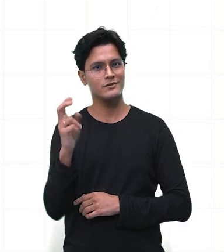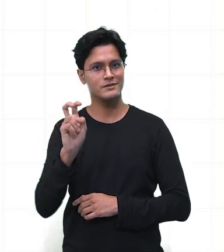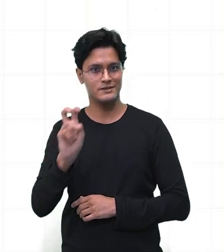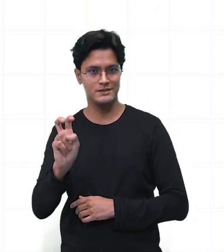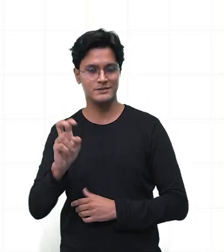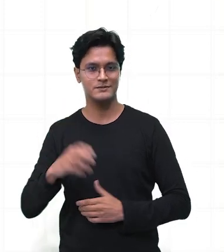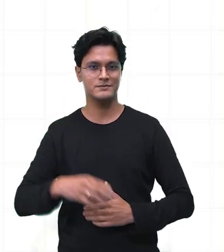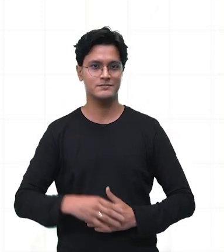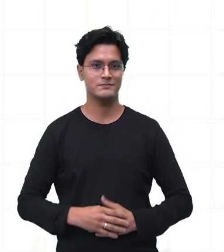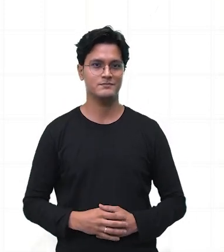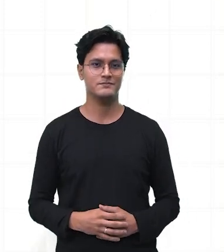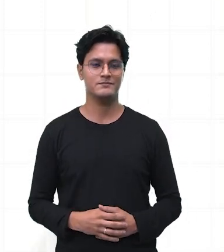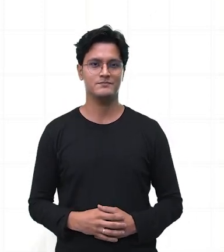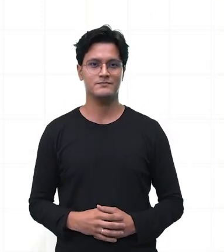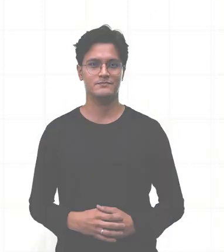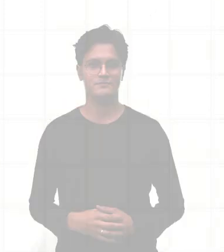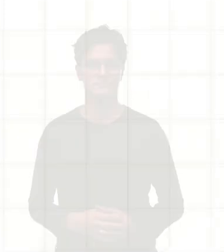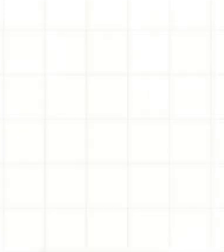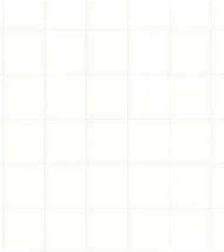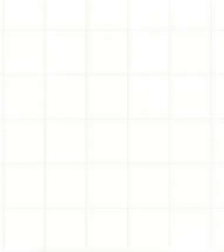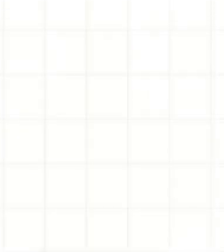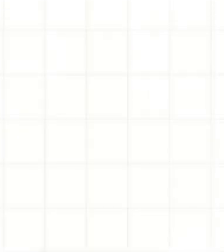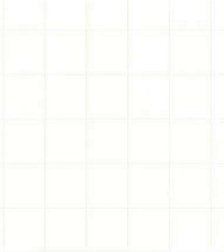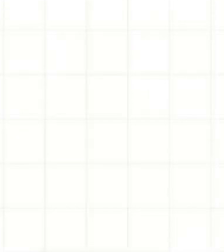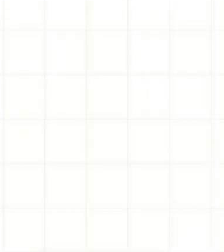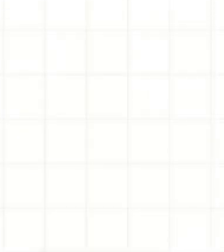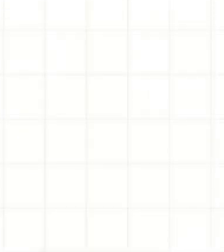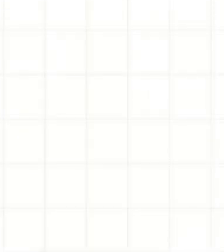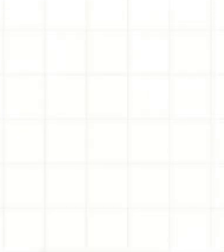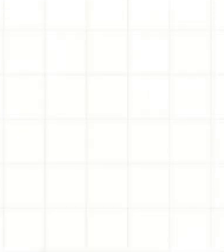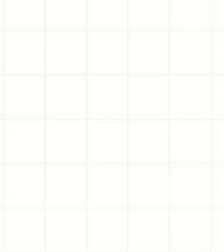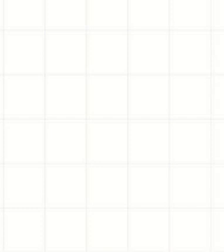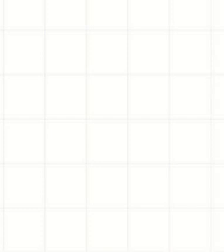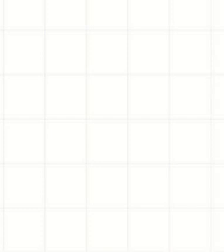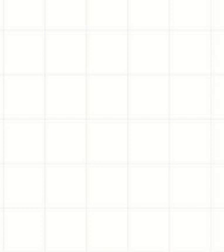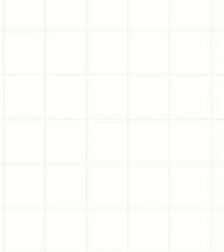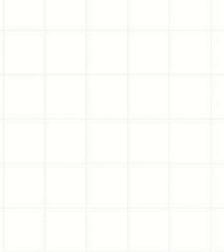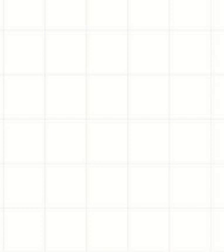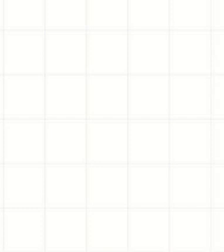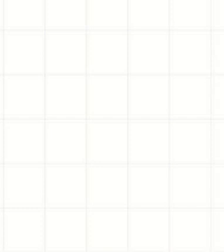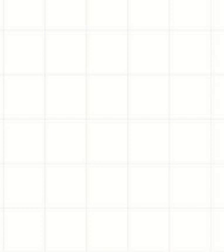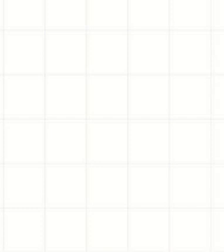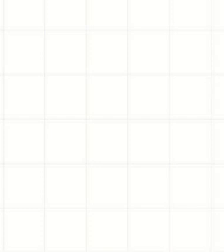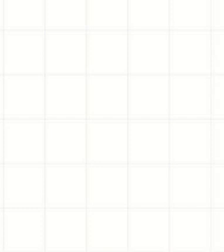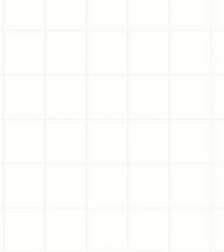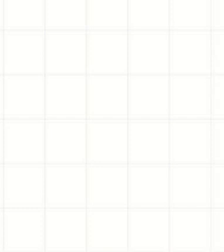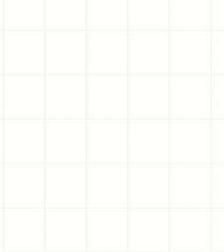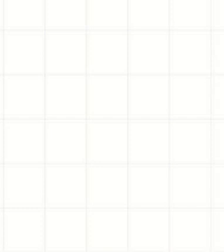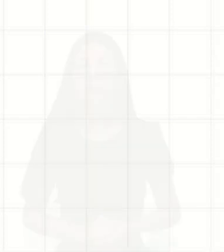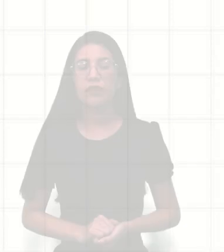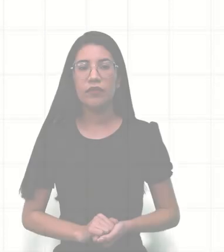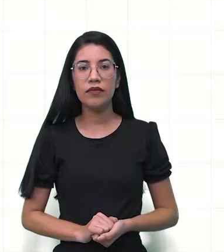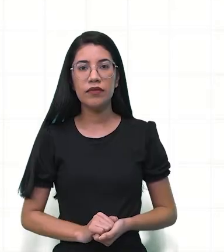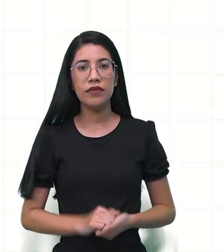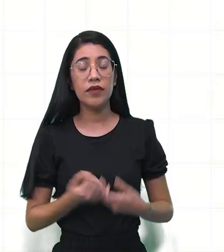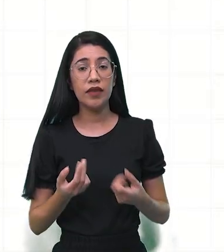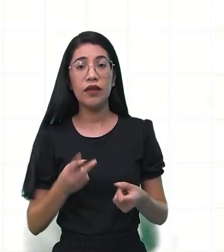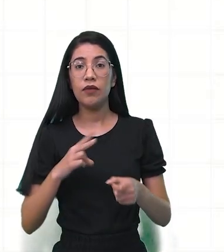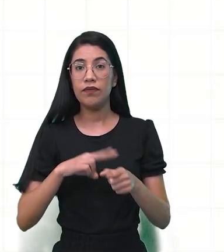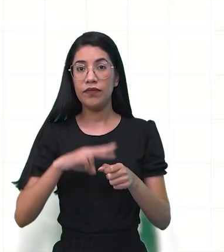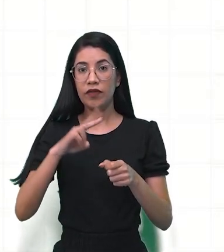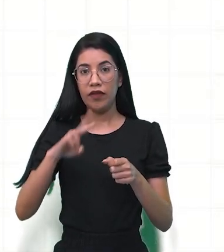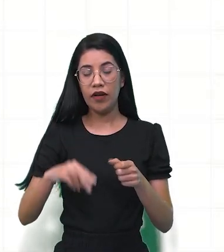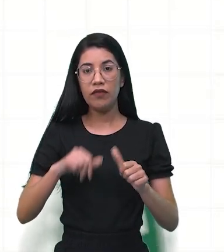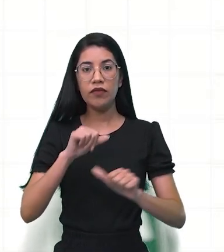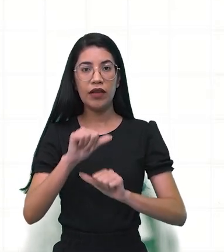5. Tá? Eu não alterei o resultado. No entanto, a variável aqui, ó, ela